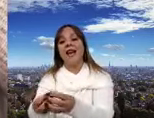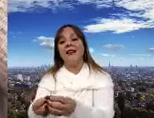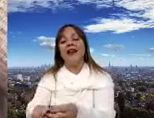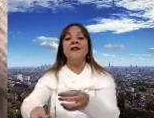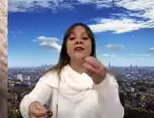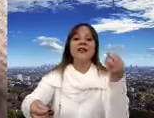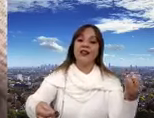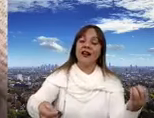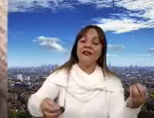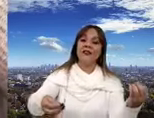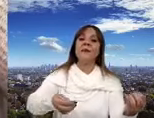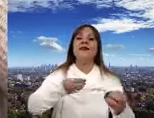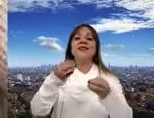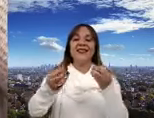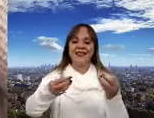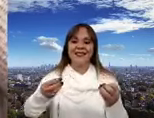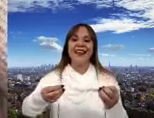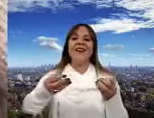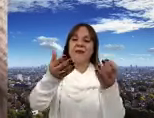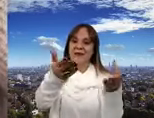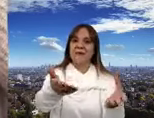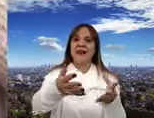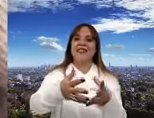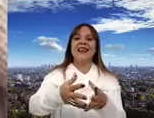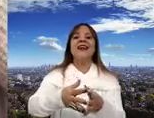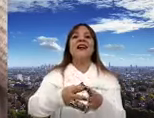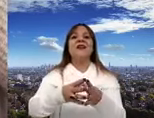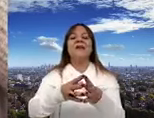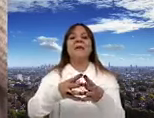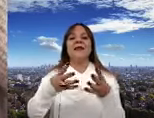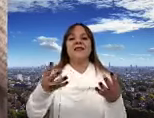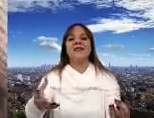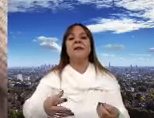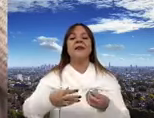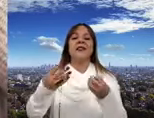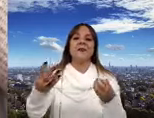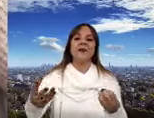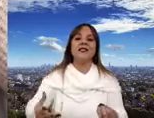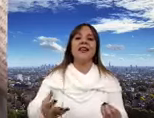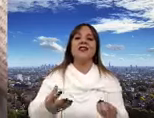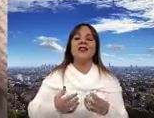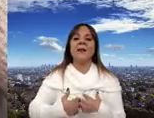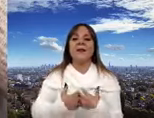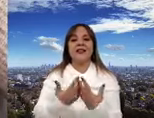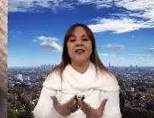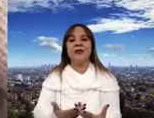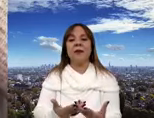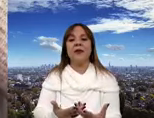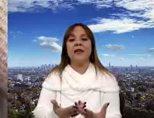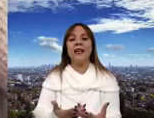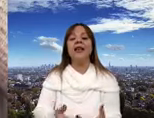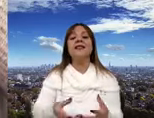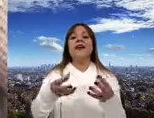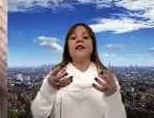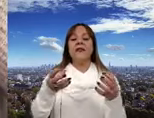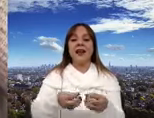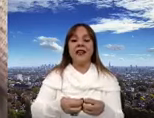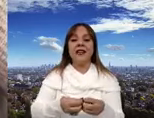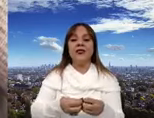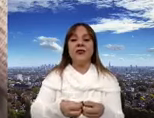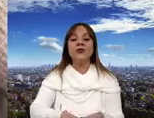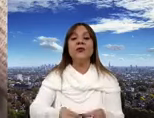o Jefferson pensando, né, como essa peça aí, numa peça assim para dar de presente, o que represente o amor deles, fazem lá